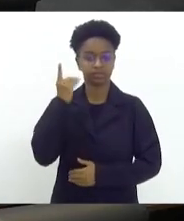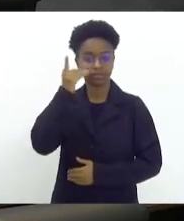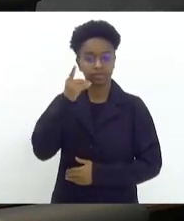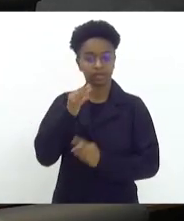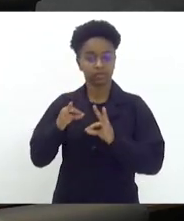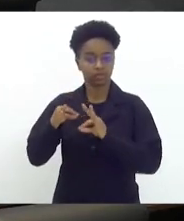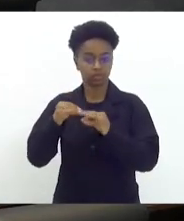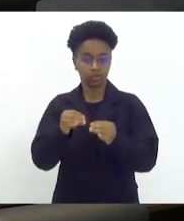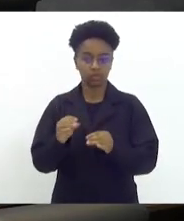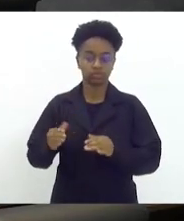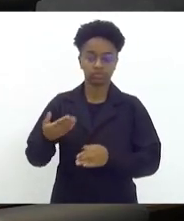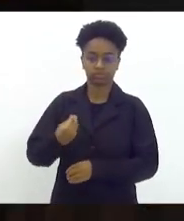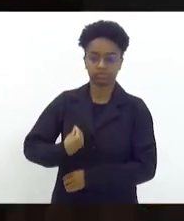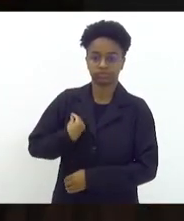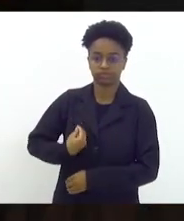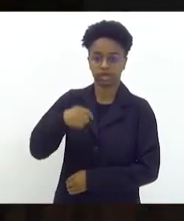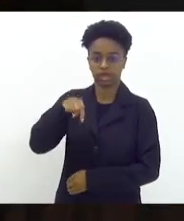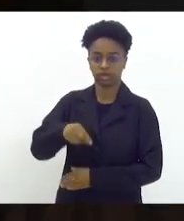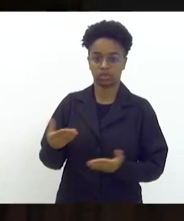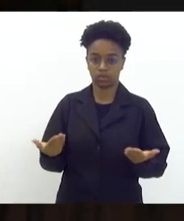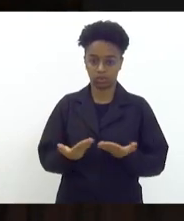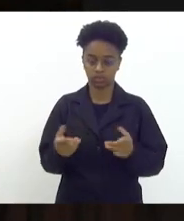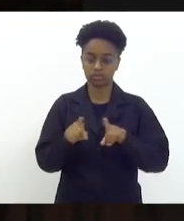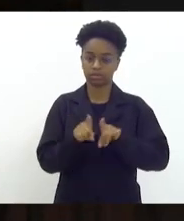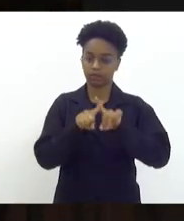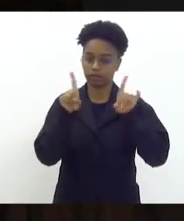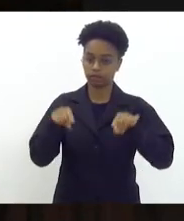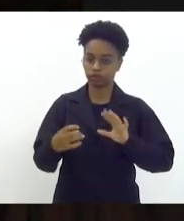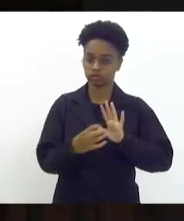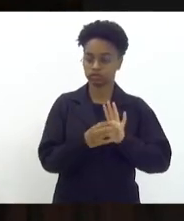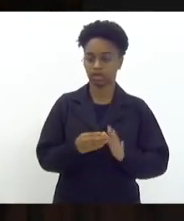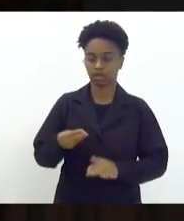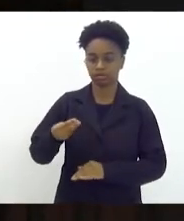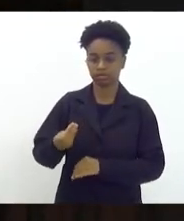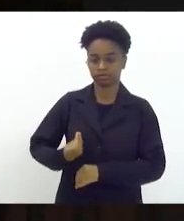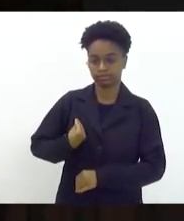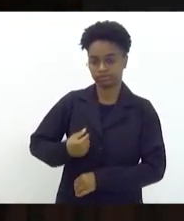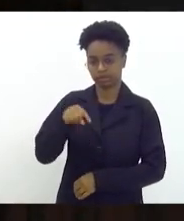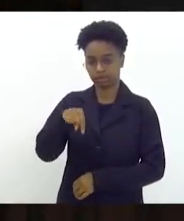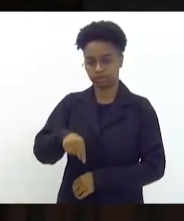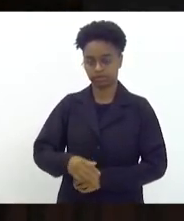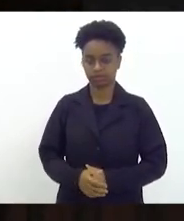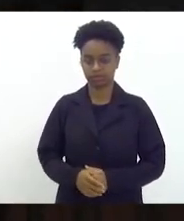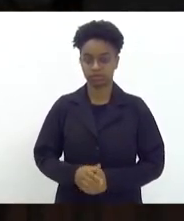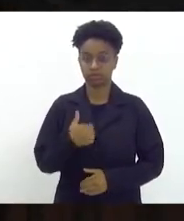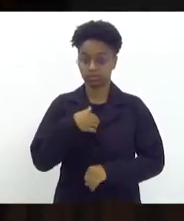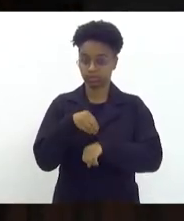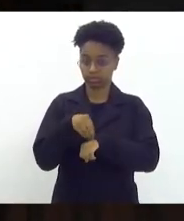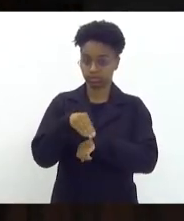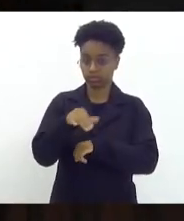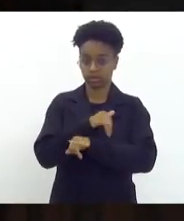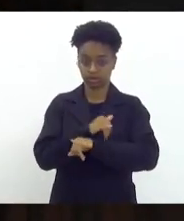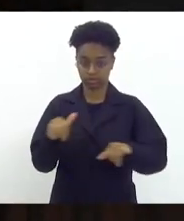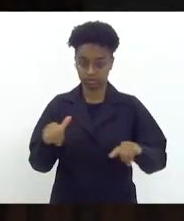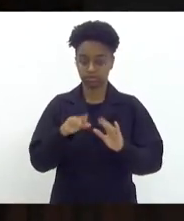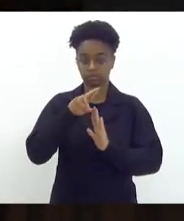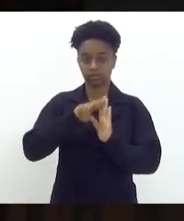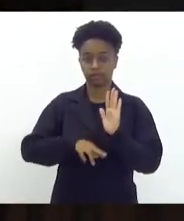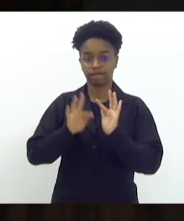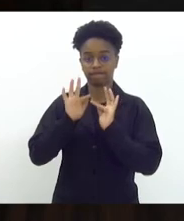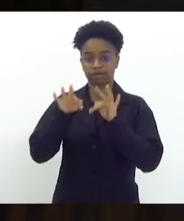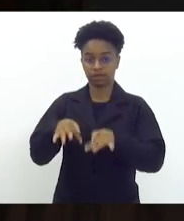deputados e deputadas desta casa servidores público presente anuncio em redação final